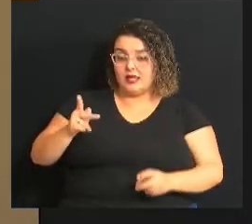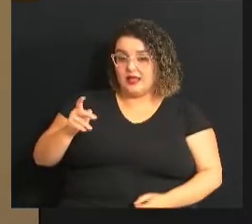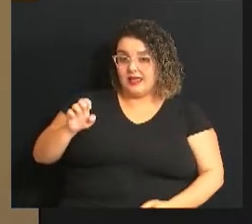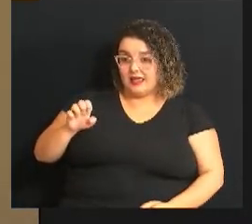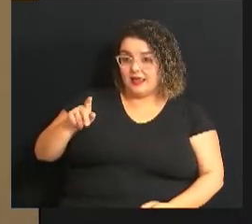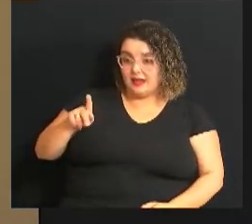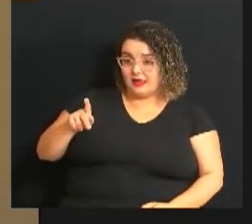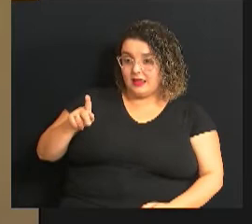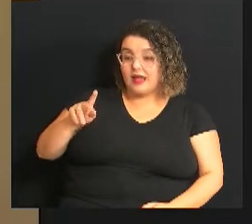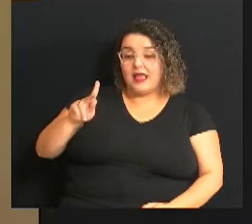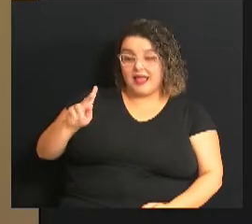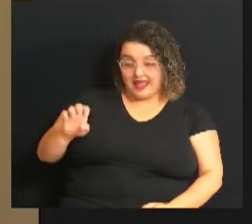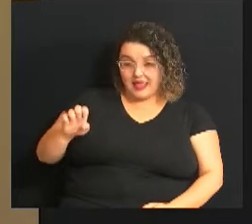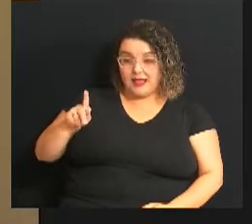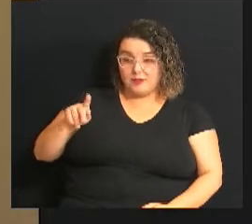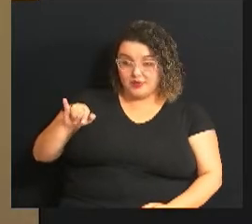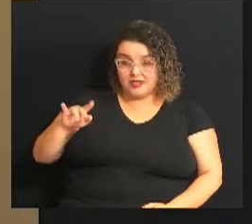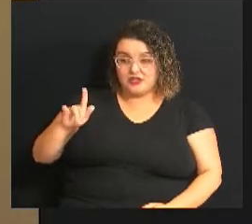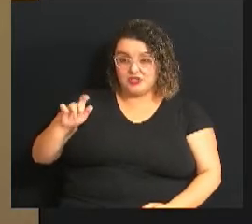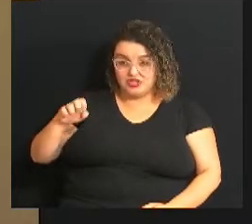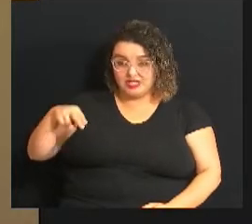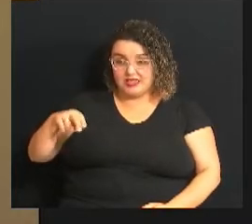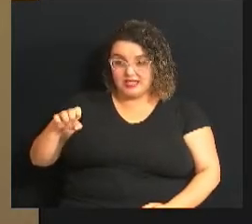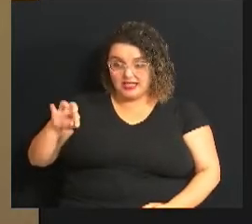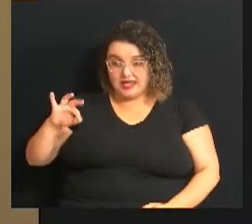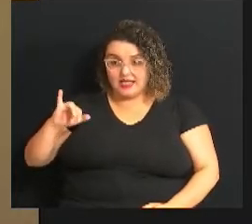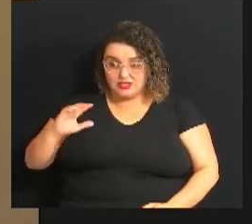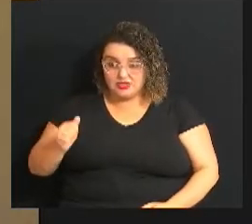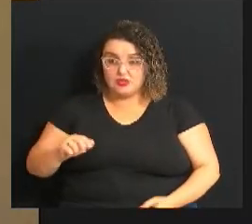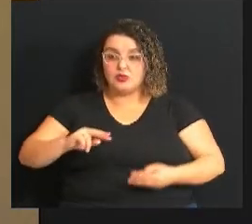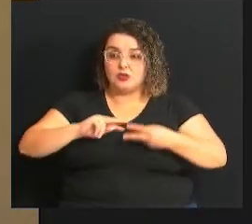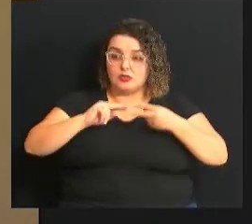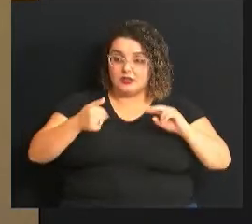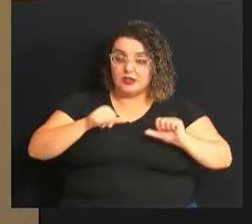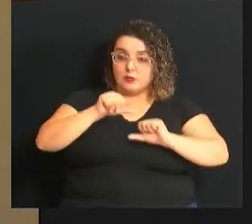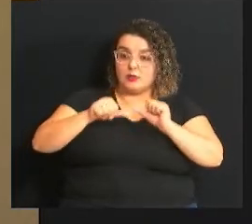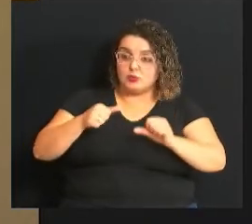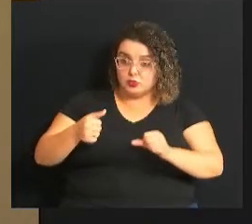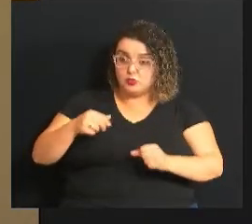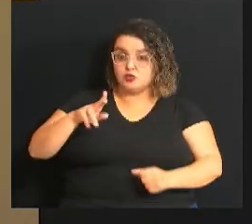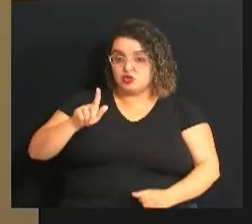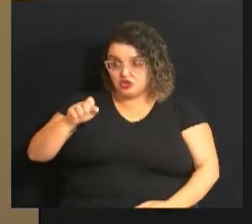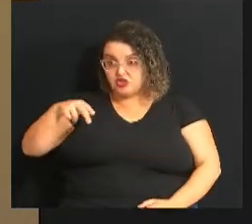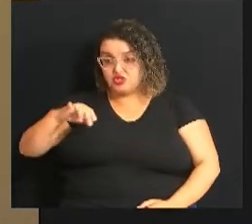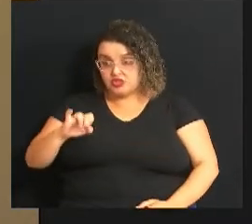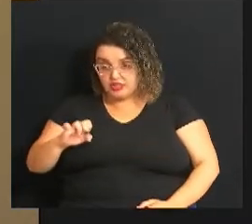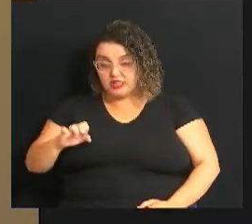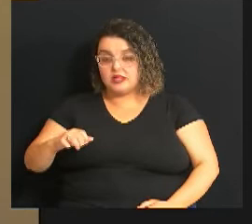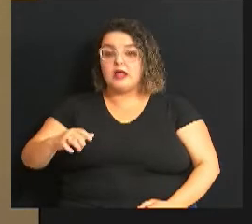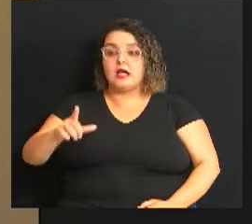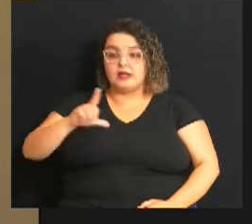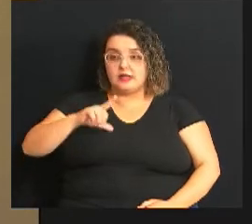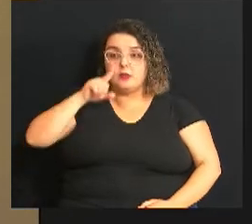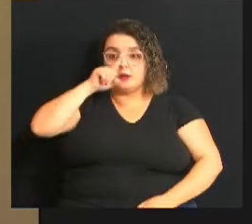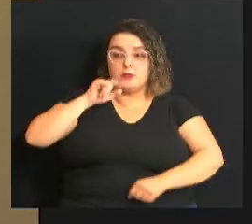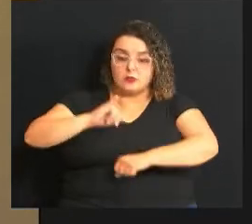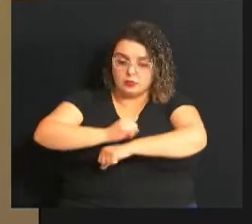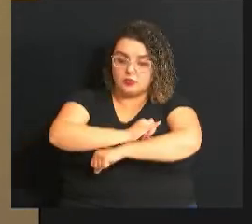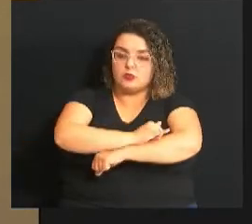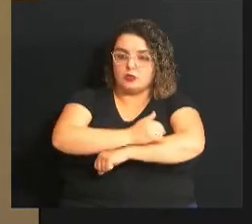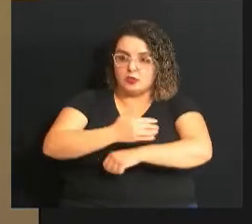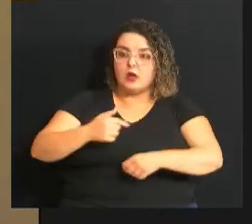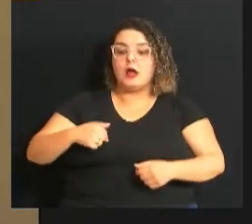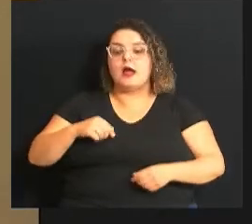a genética, assim, eu tenho uma alteração num gene meu e com risco de obesidade eu passo para o meu filho. Isso é uma